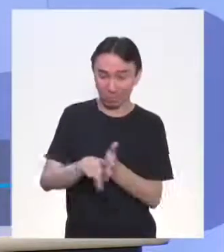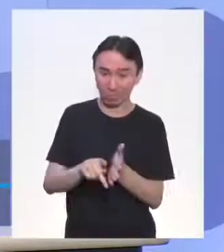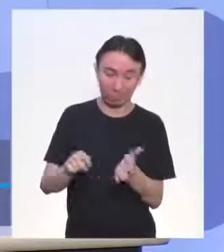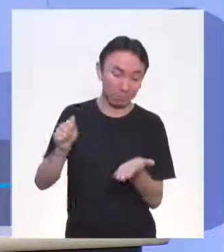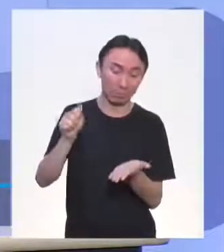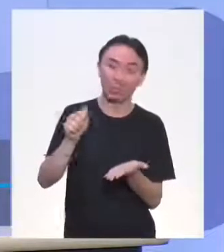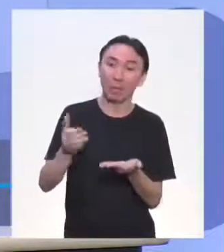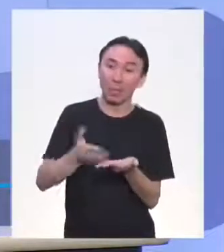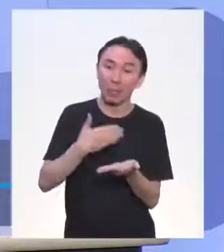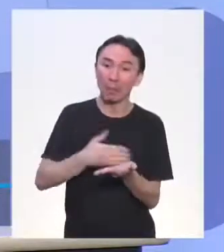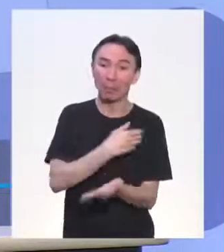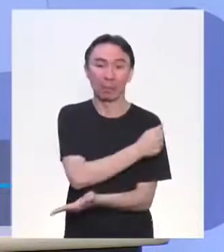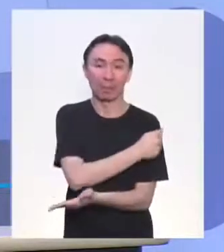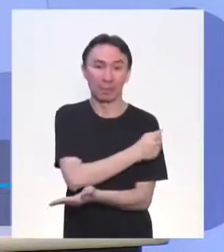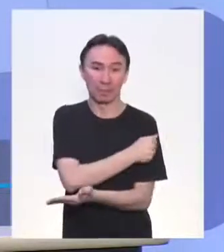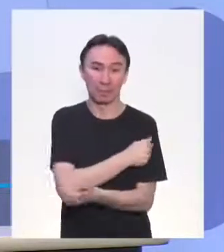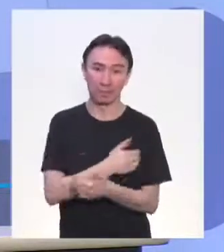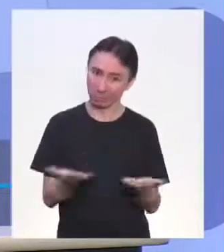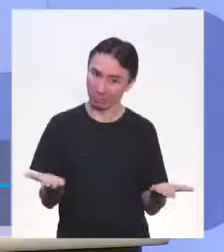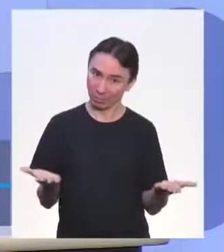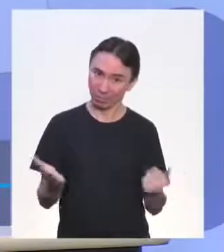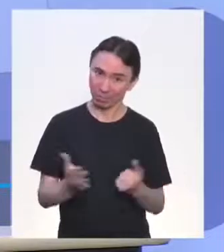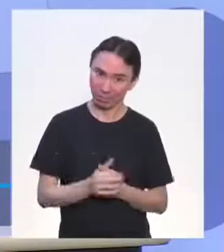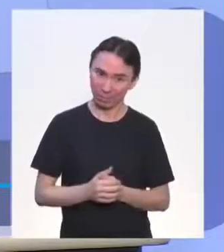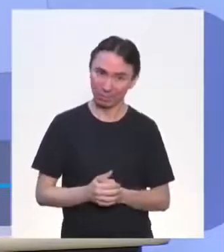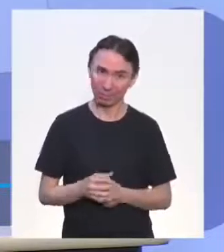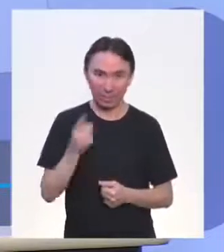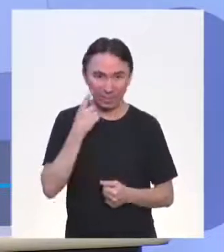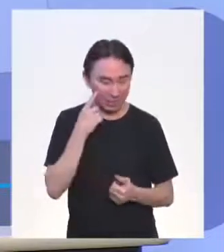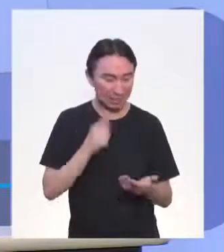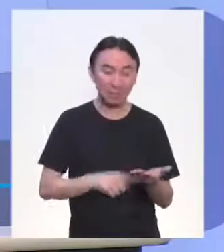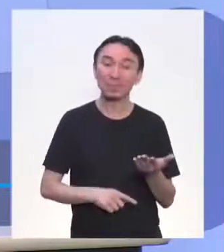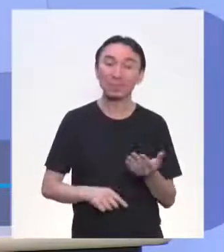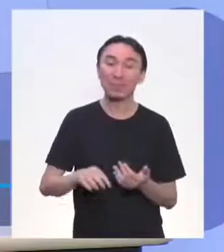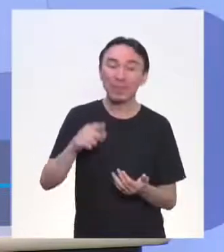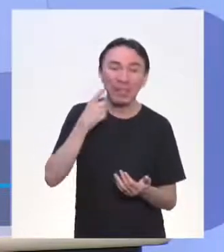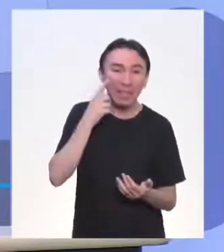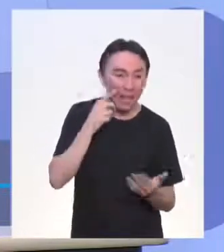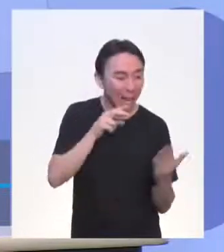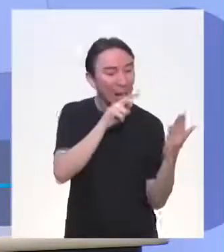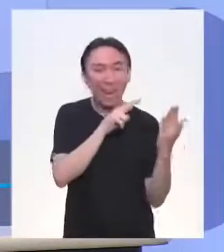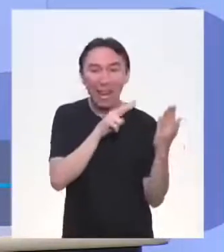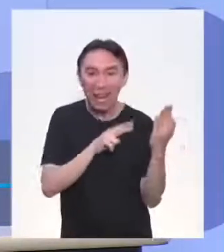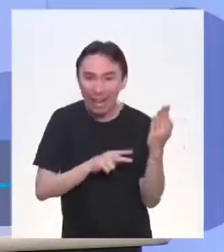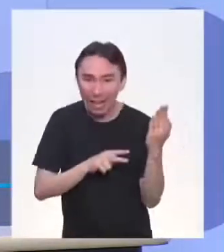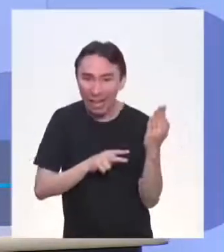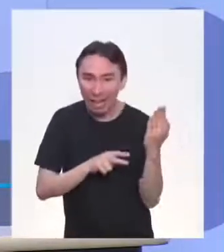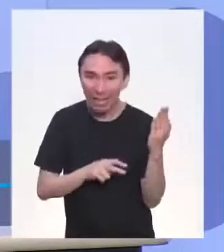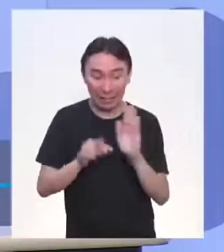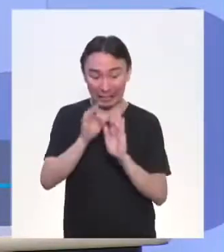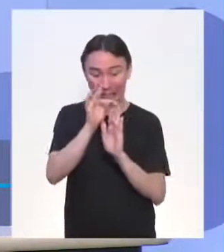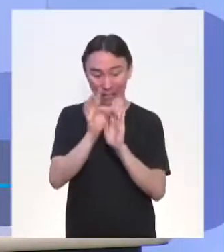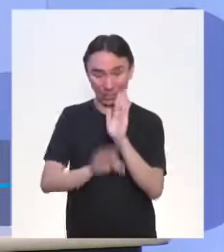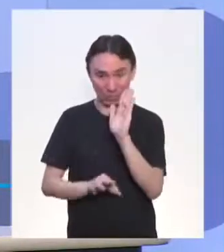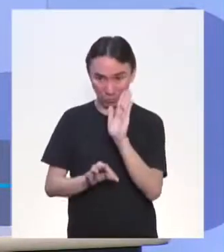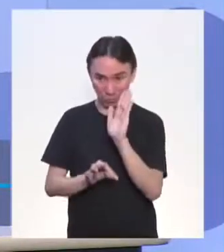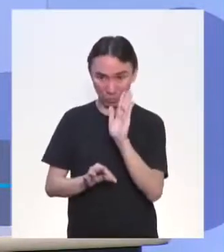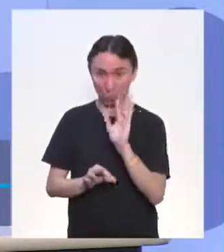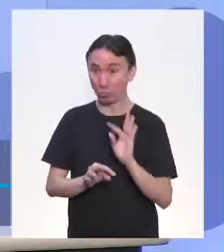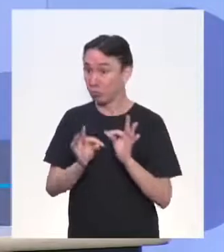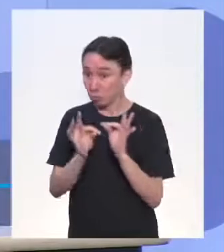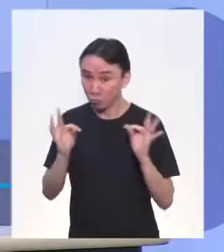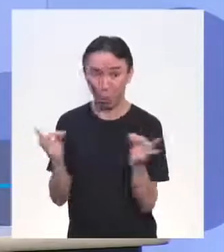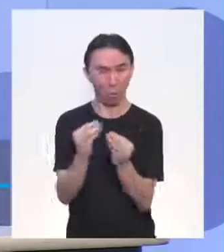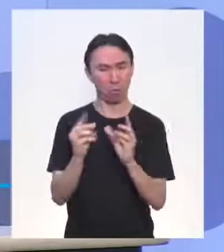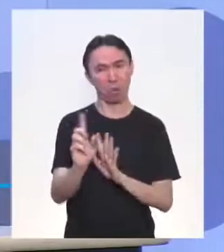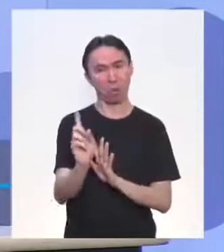O que a Elaine leu não é o texto na íntegra. É parte do texto. É um